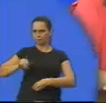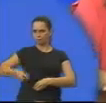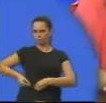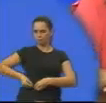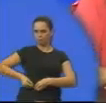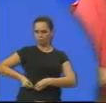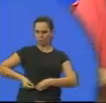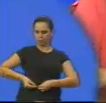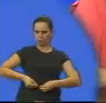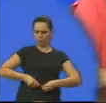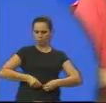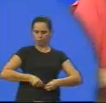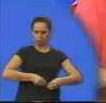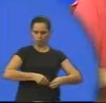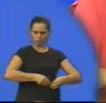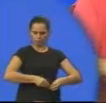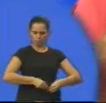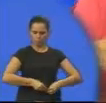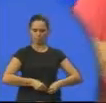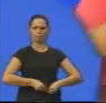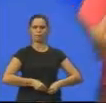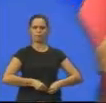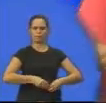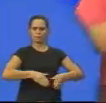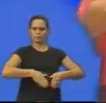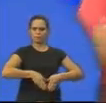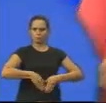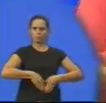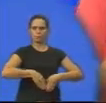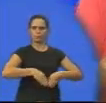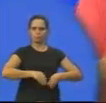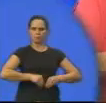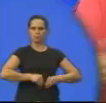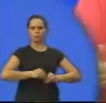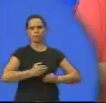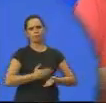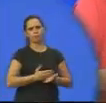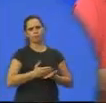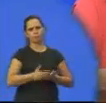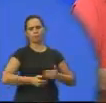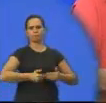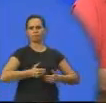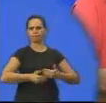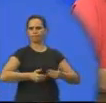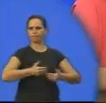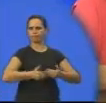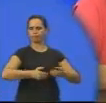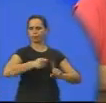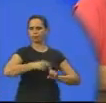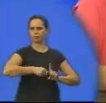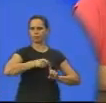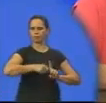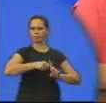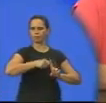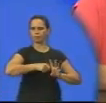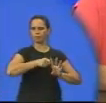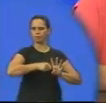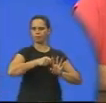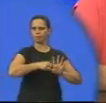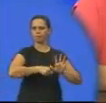na parede do útero, inicia-se o processo gestacional. Esse